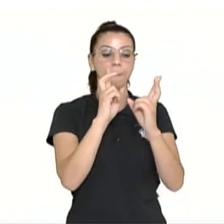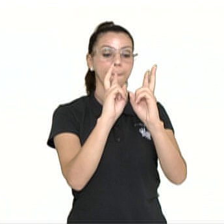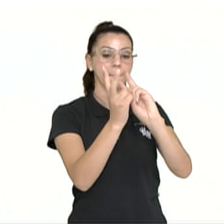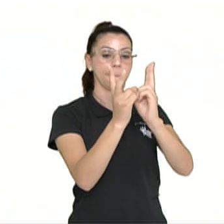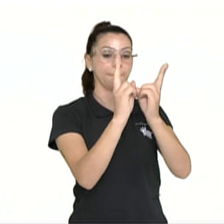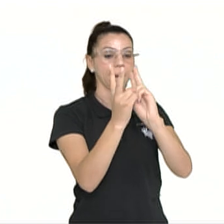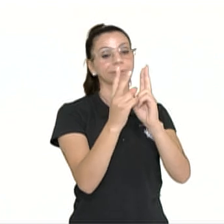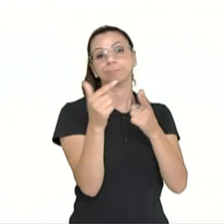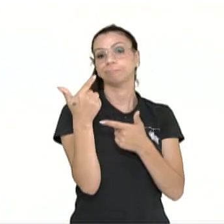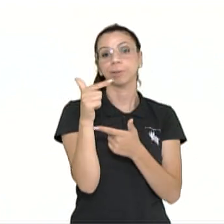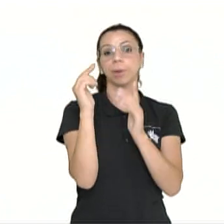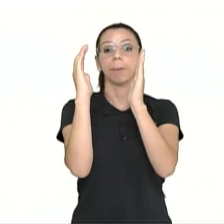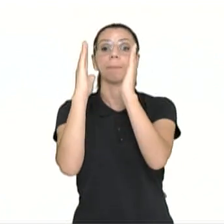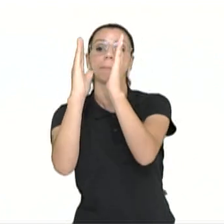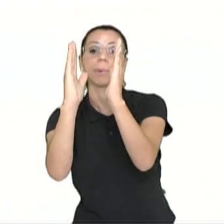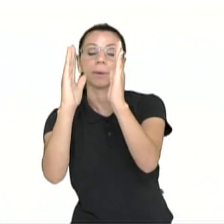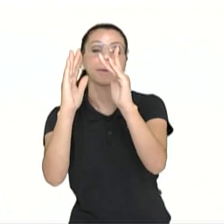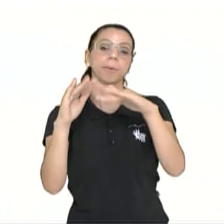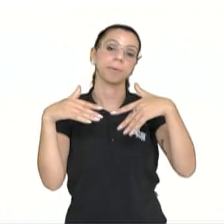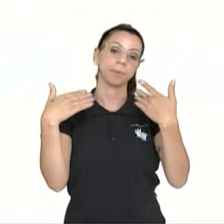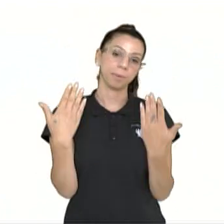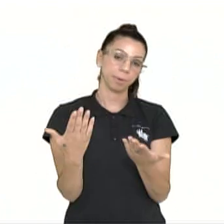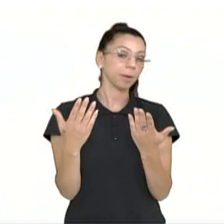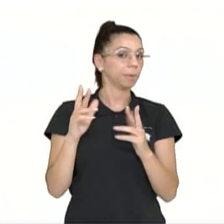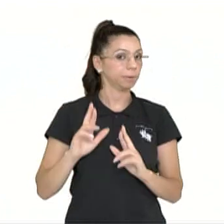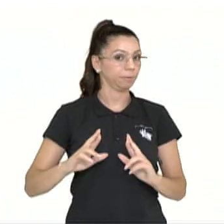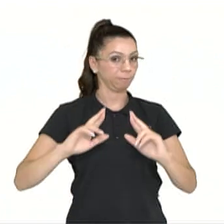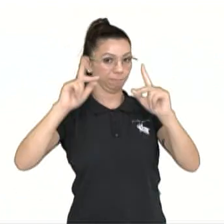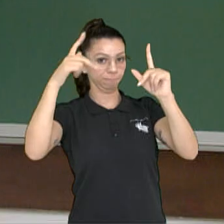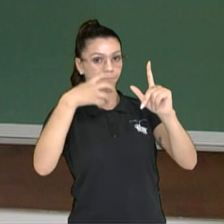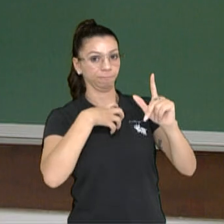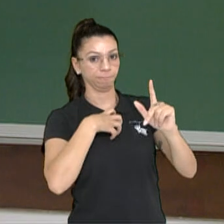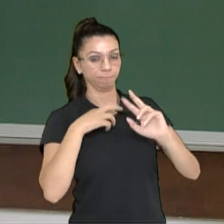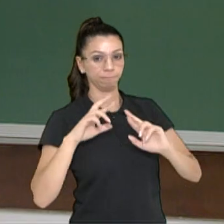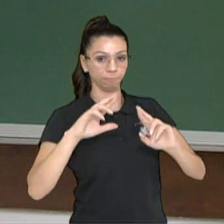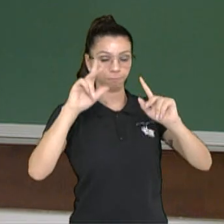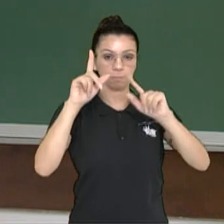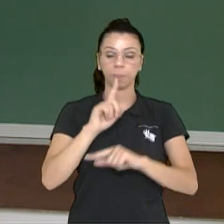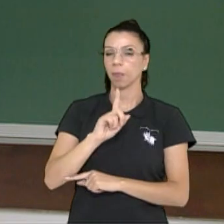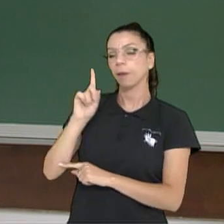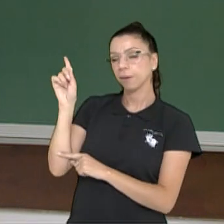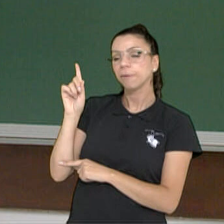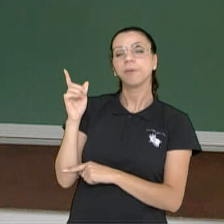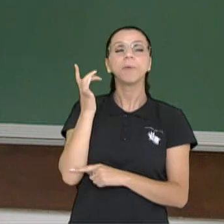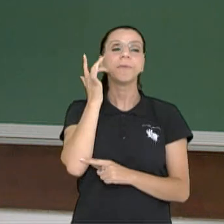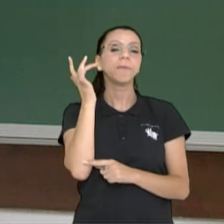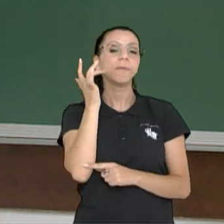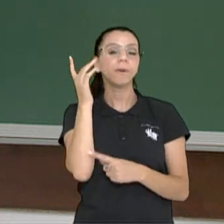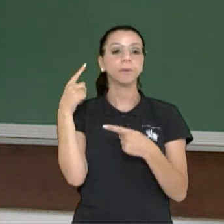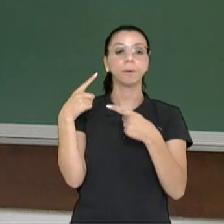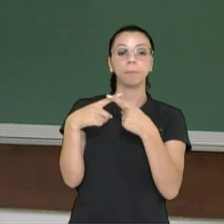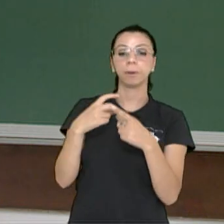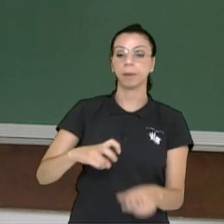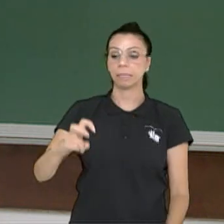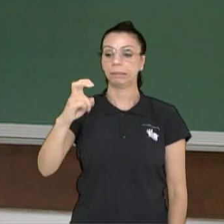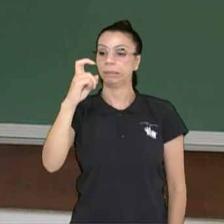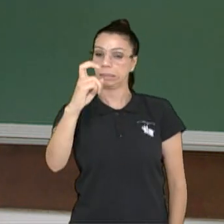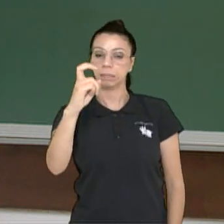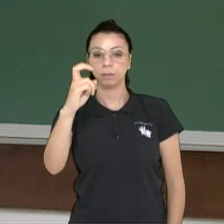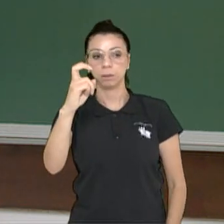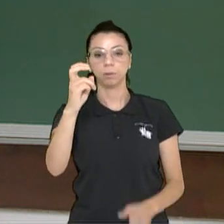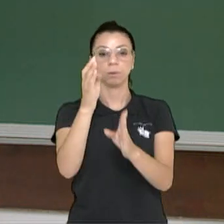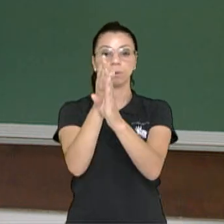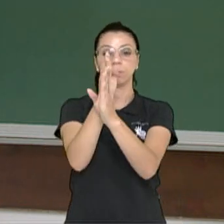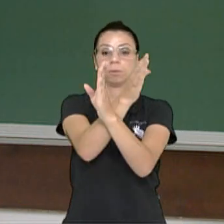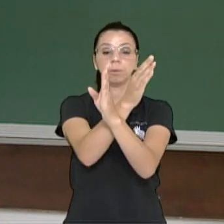tem um elemento no meio. Então, é diferente, tá? Aqui ficou bem tranquilo porque nós temos 5 elementos.